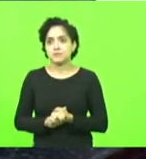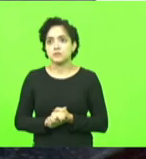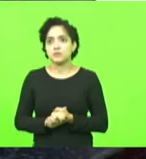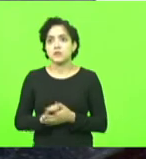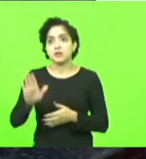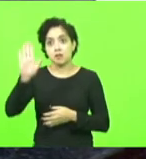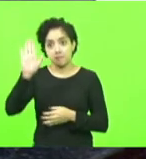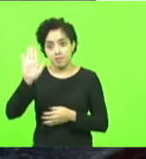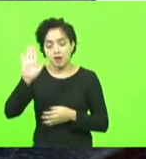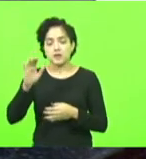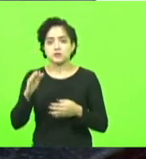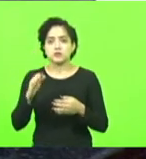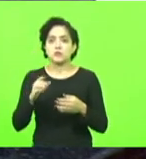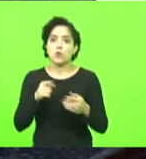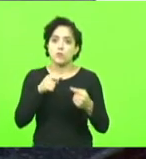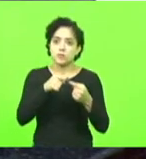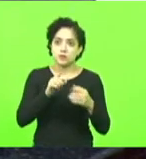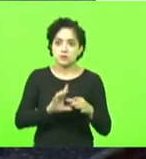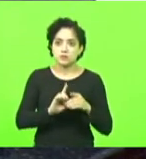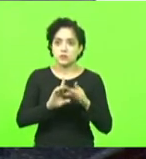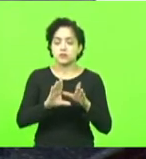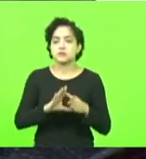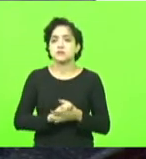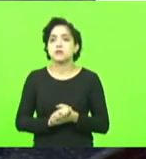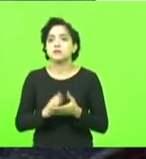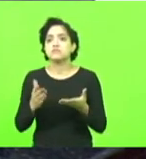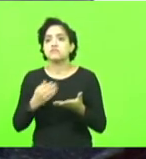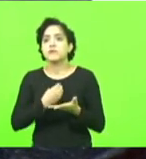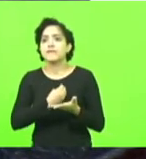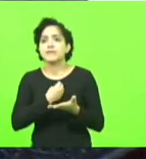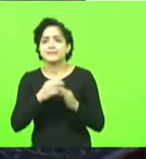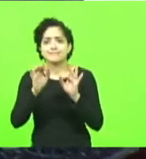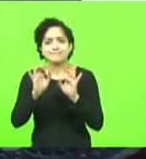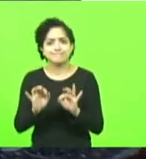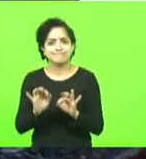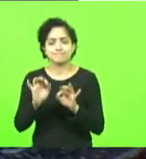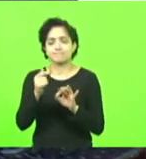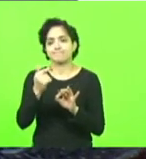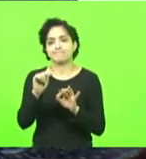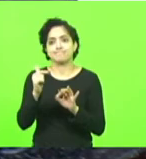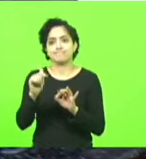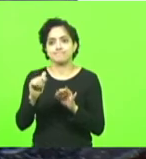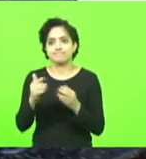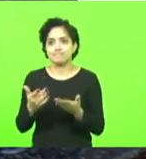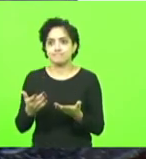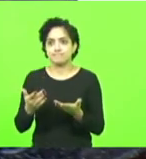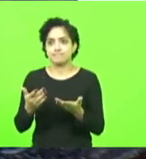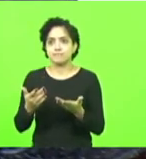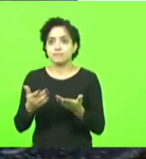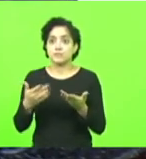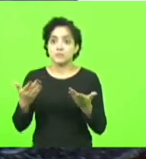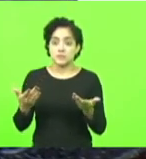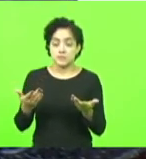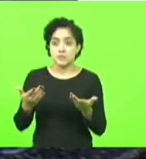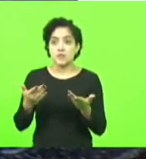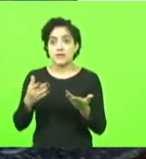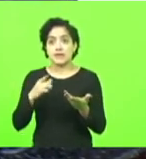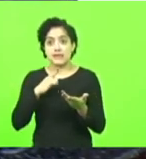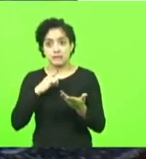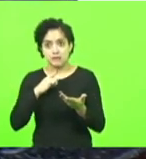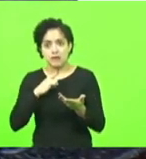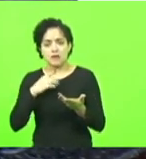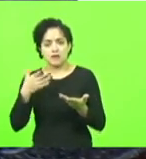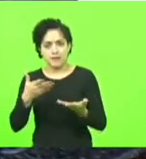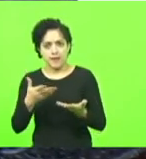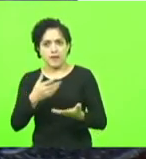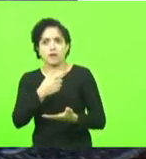parte faz parte da democracia. Nada na vida é assertivo, nada. Tá? Eu acho que quem tem, quem quer tomar a